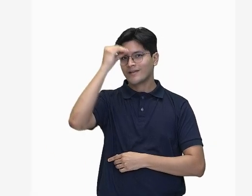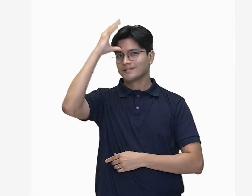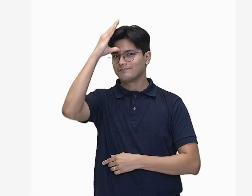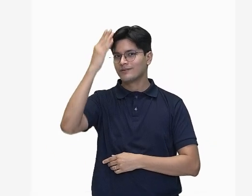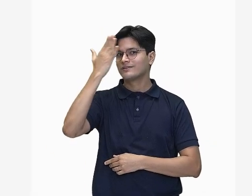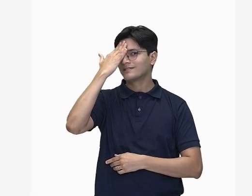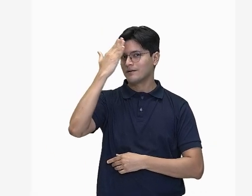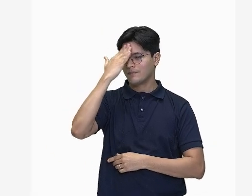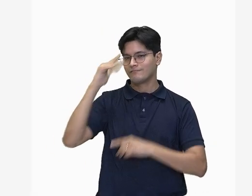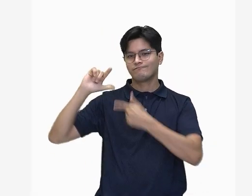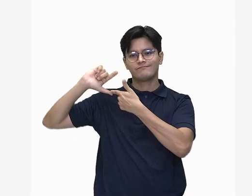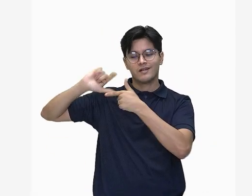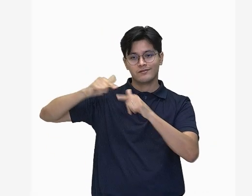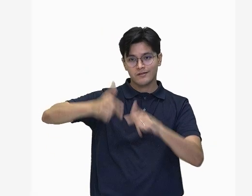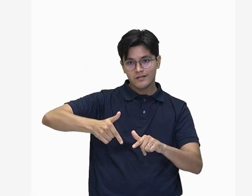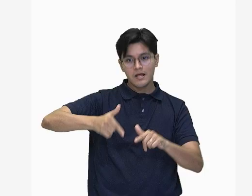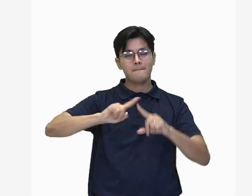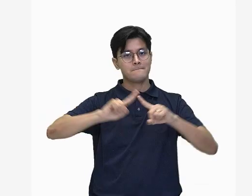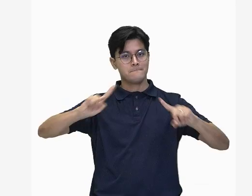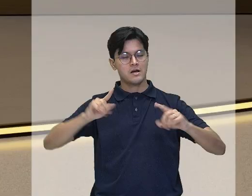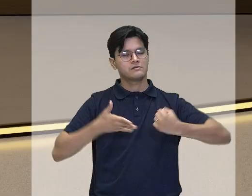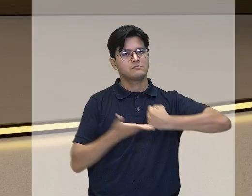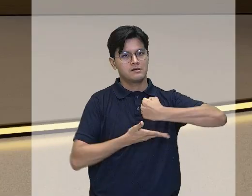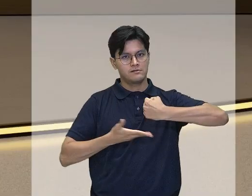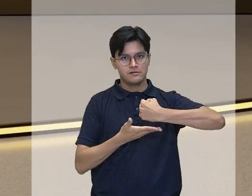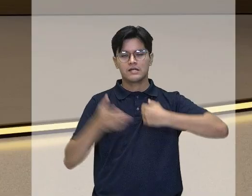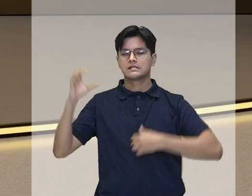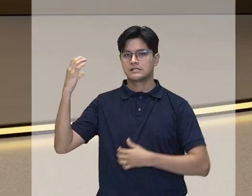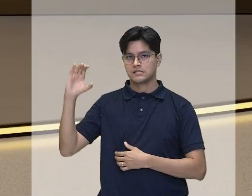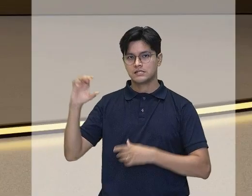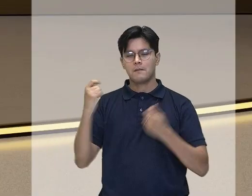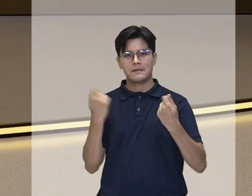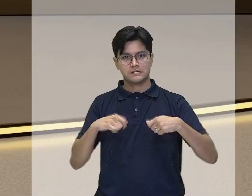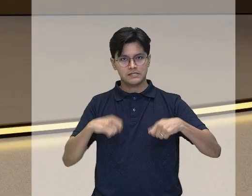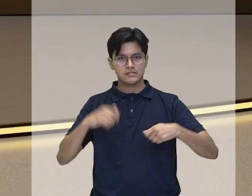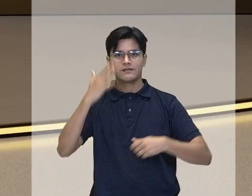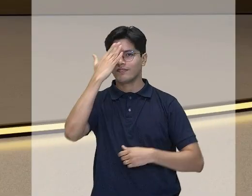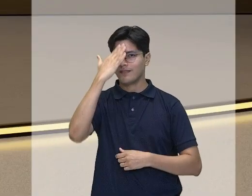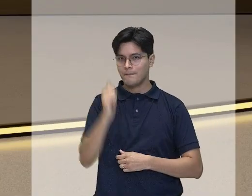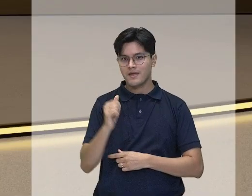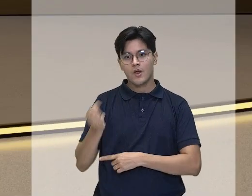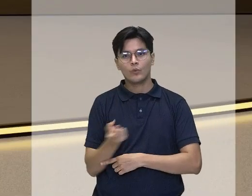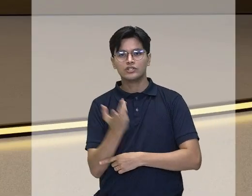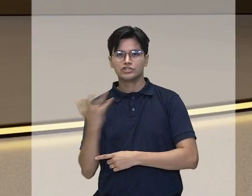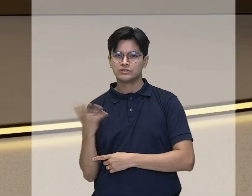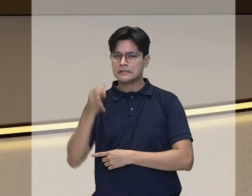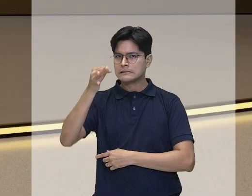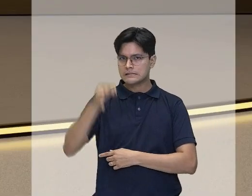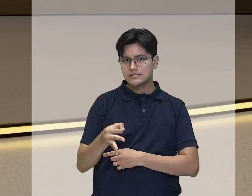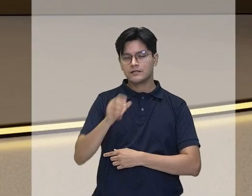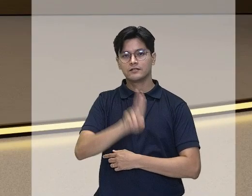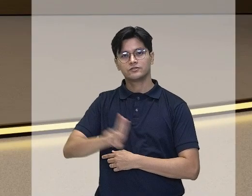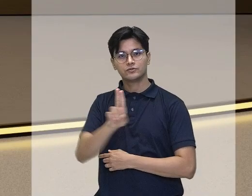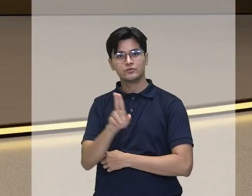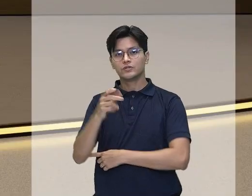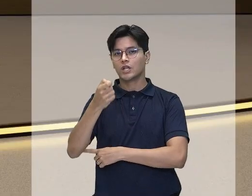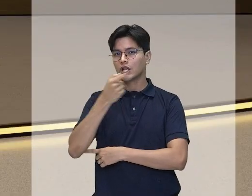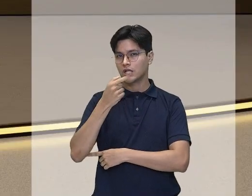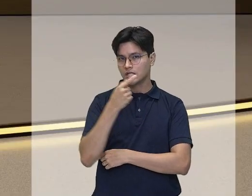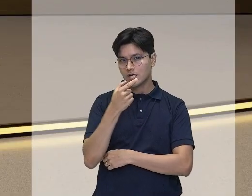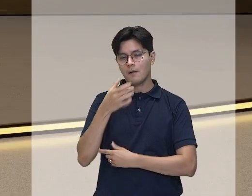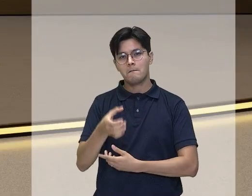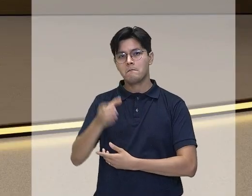científico. Né? É necessário saber ali a dosagem correta, né, para usar aquele medicamento, né? Por mais que seja